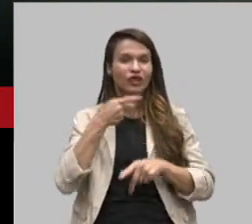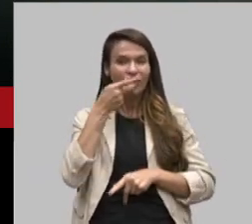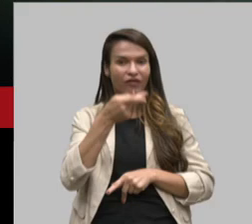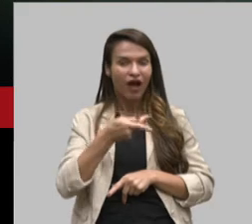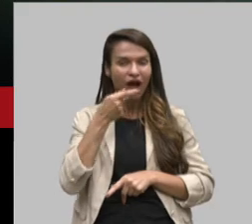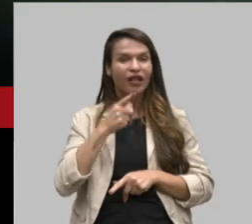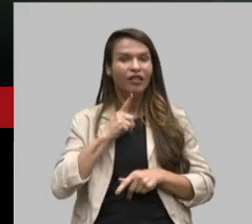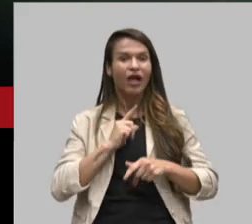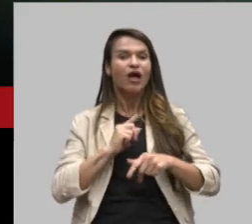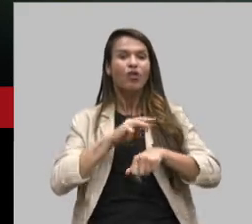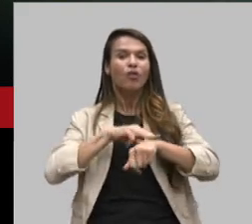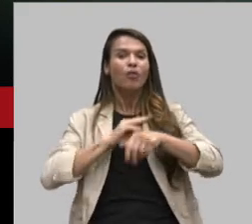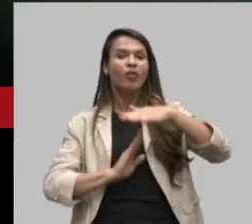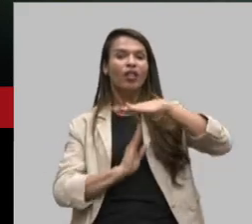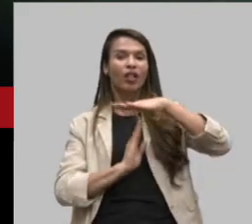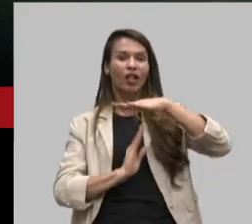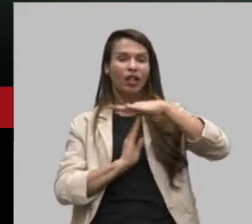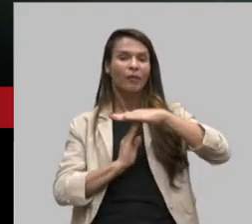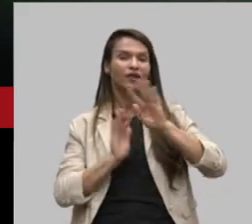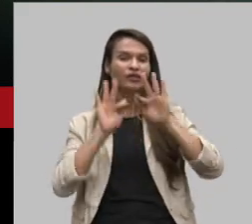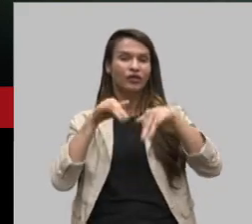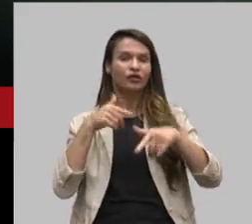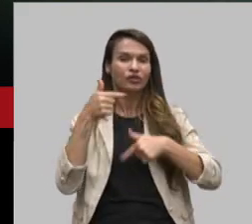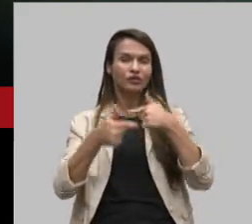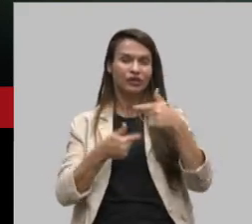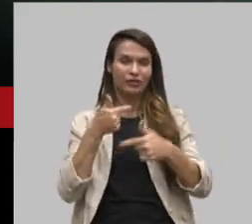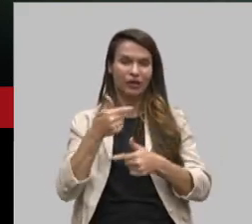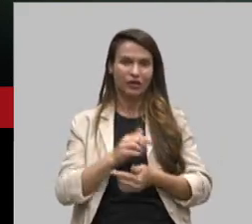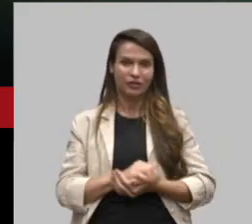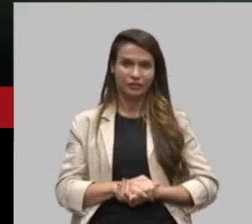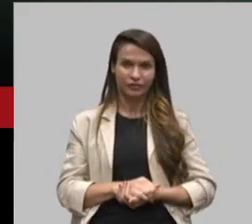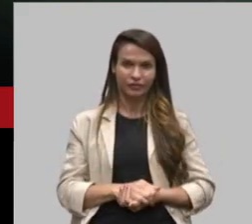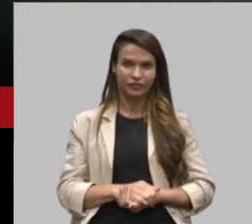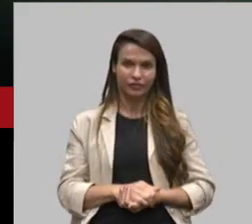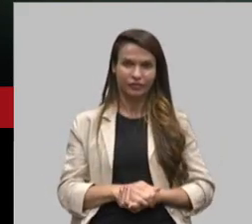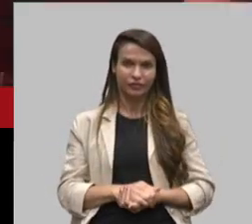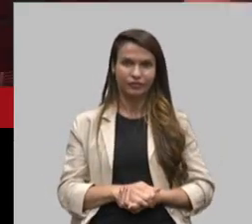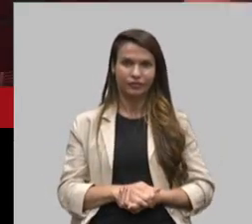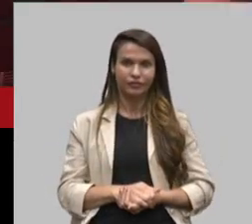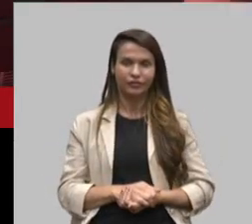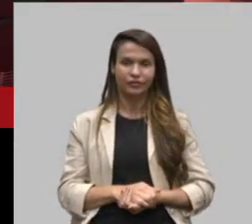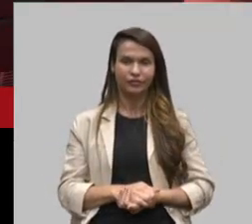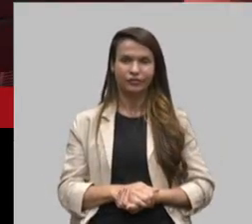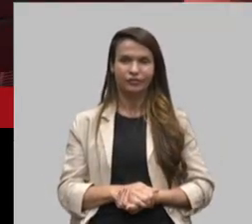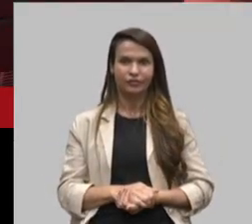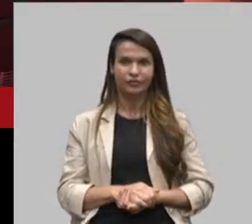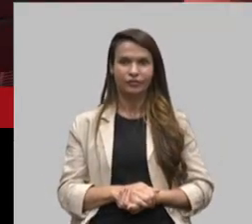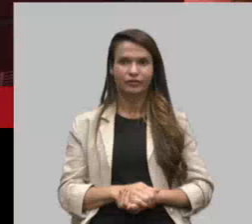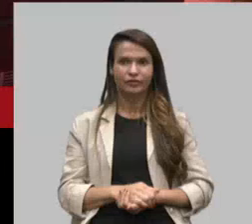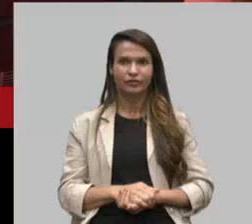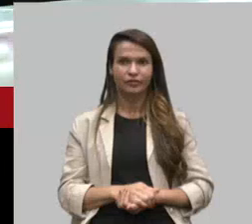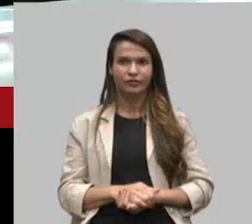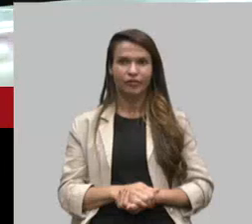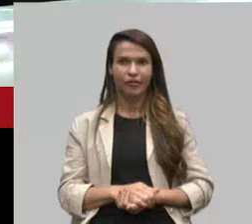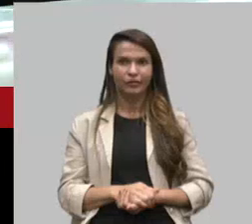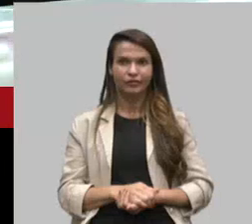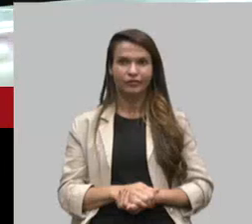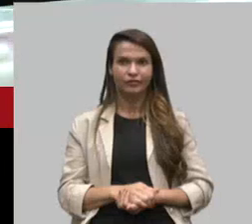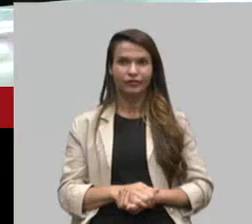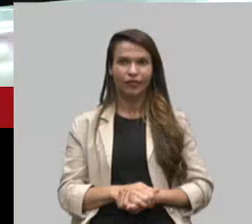um tempo para terminar nossos trabalhos vontade Afinal